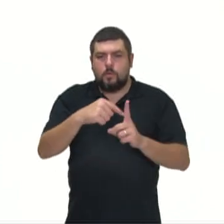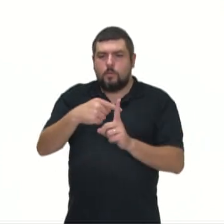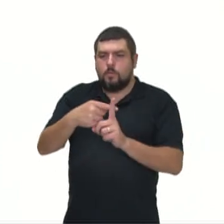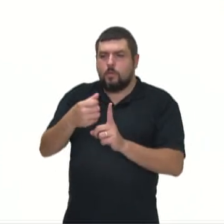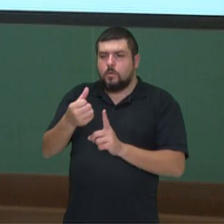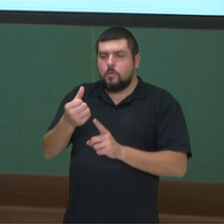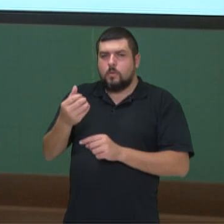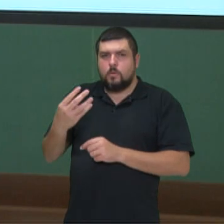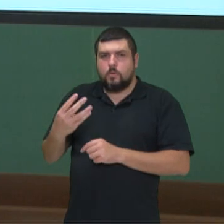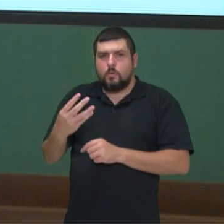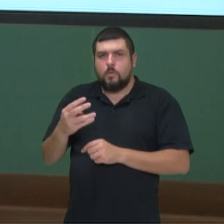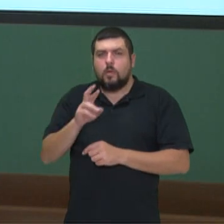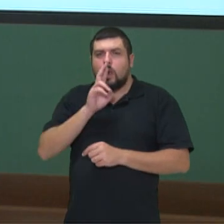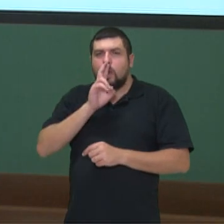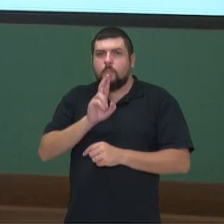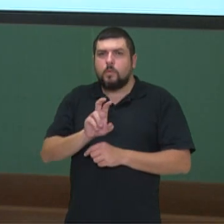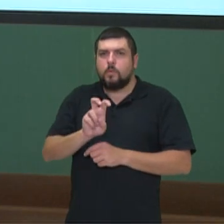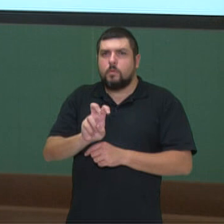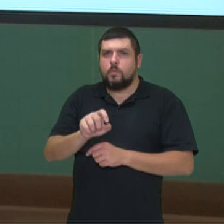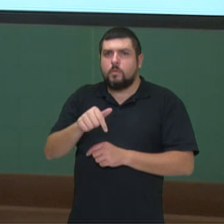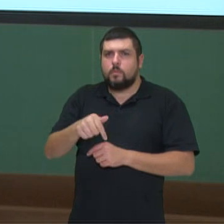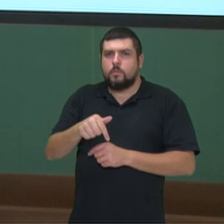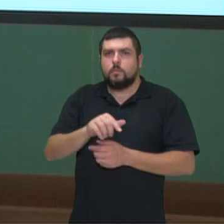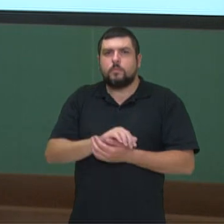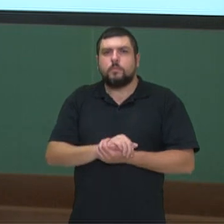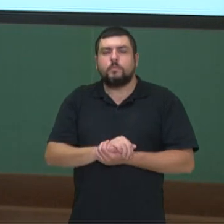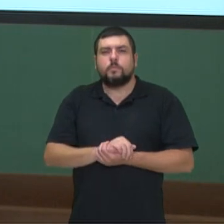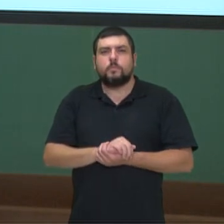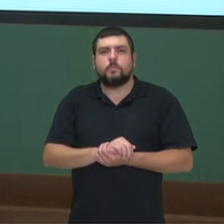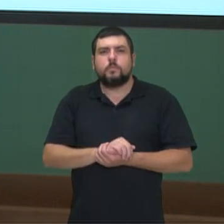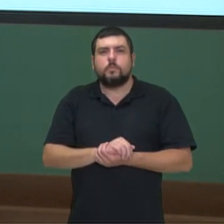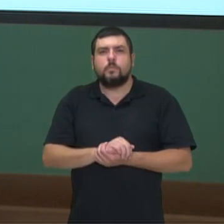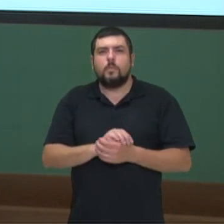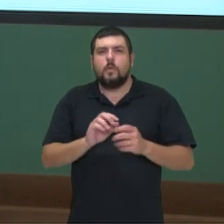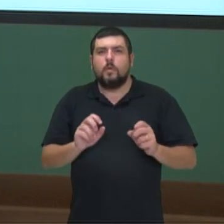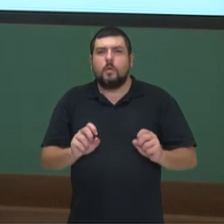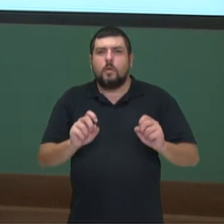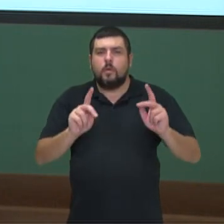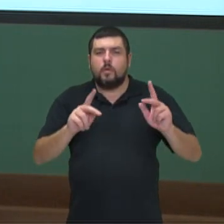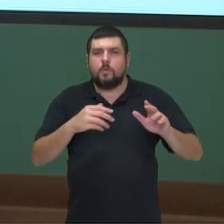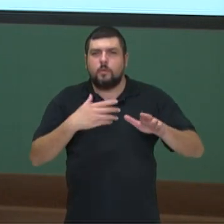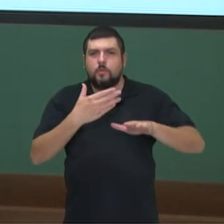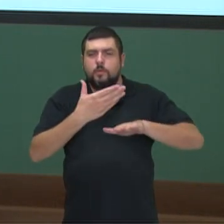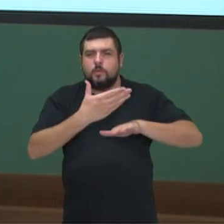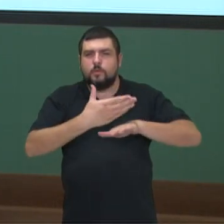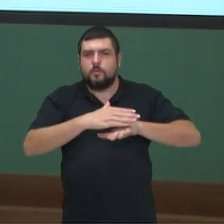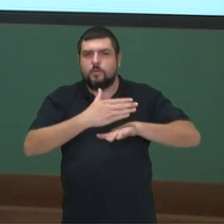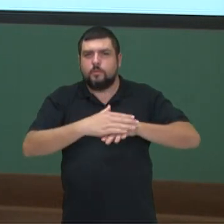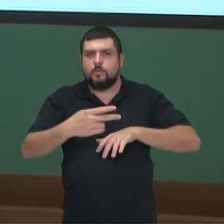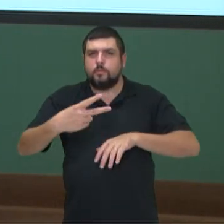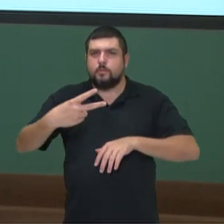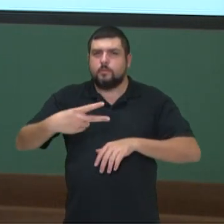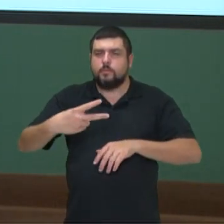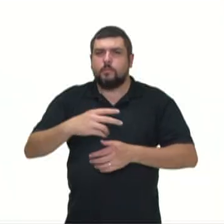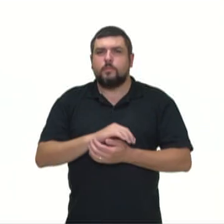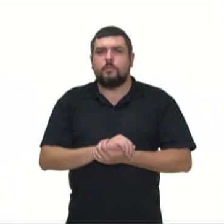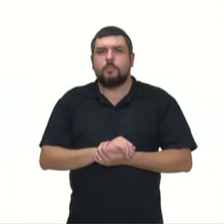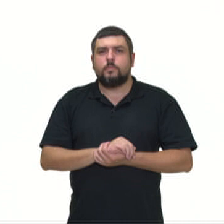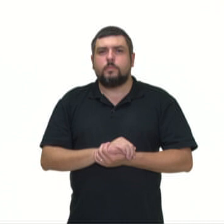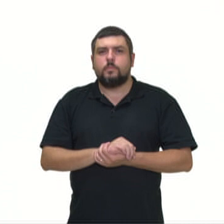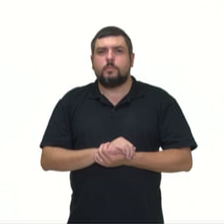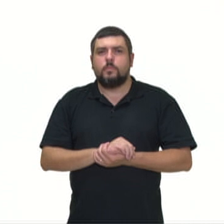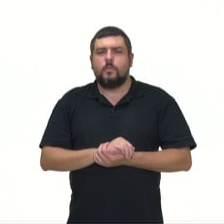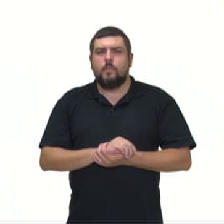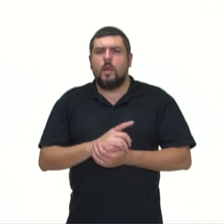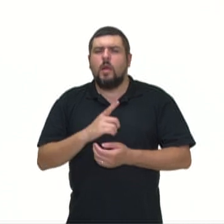57 positivo, ok? Bom, vamos para o praticando 2. No praticando 2, existe